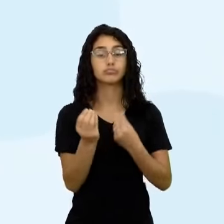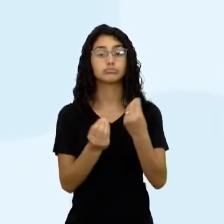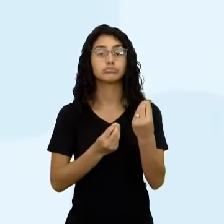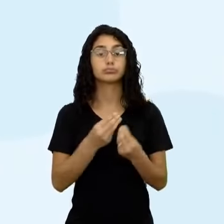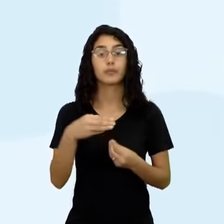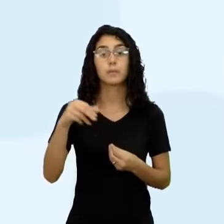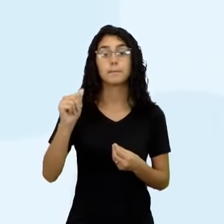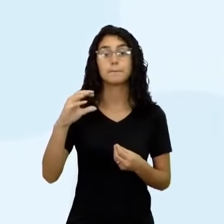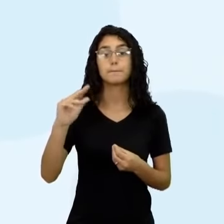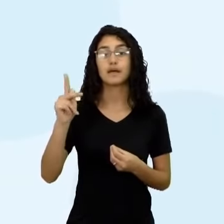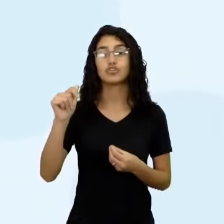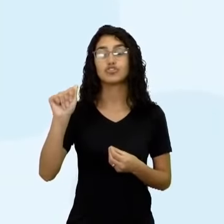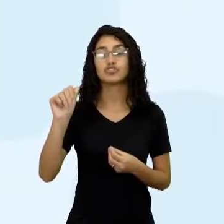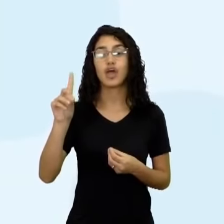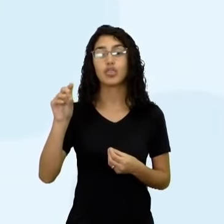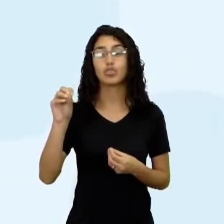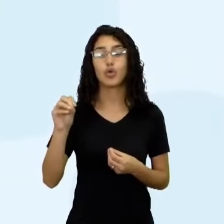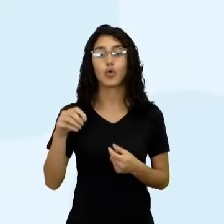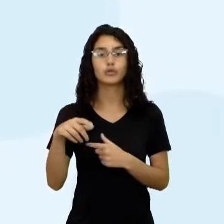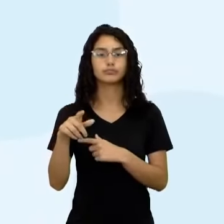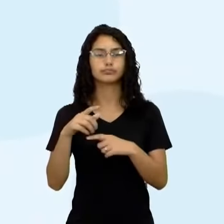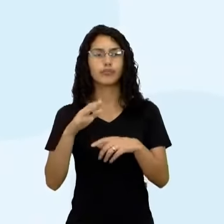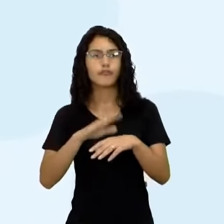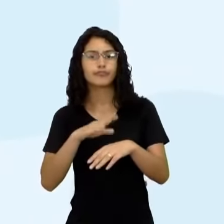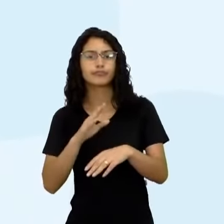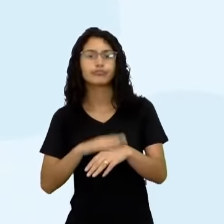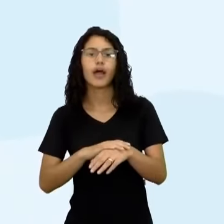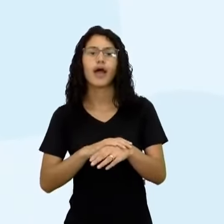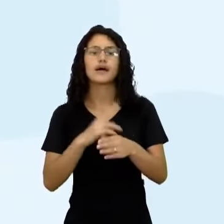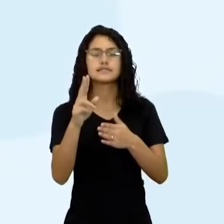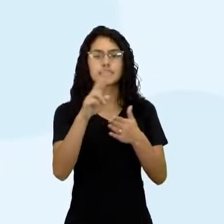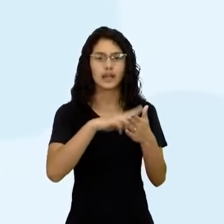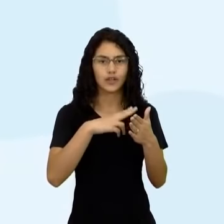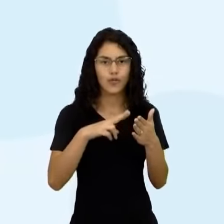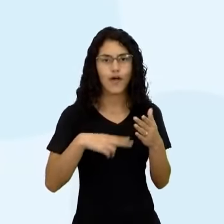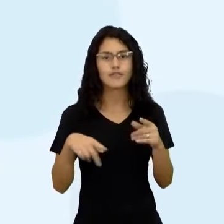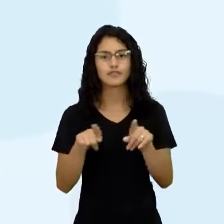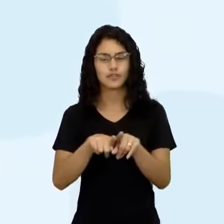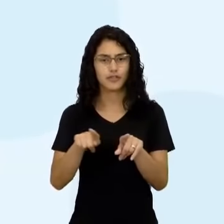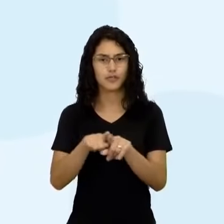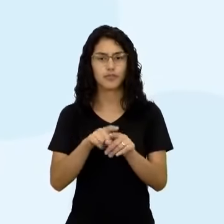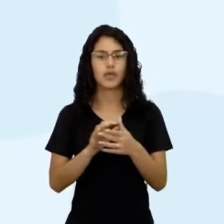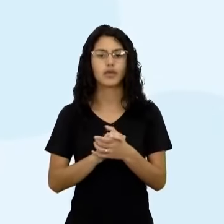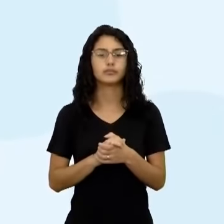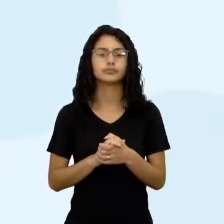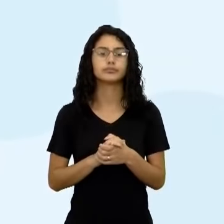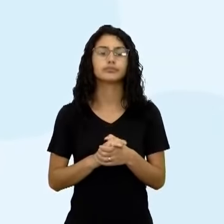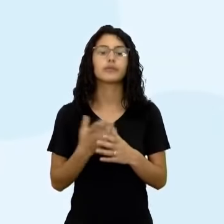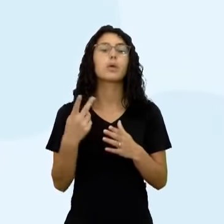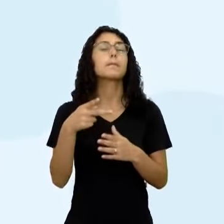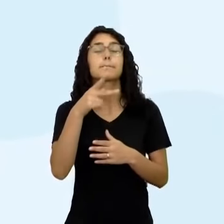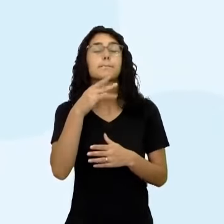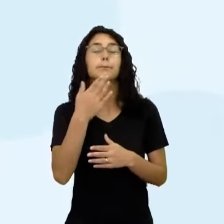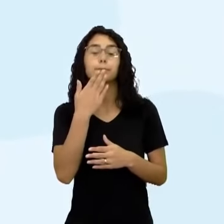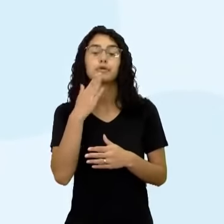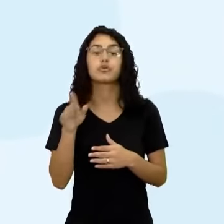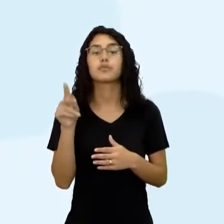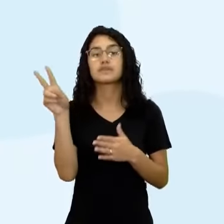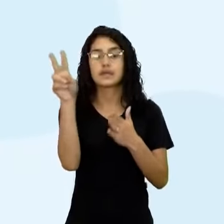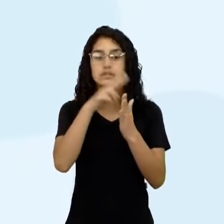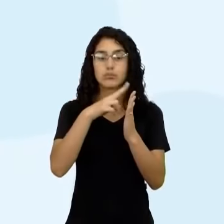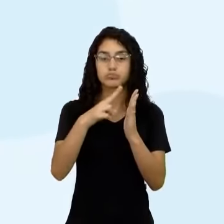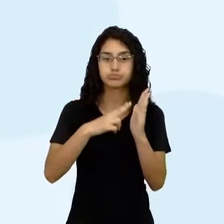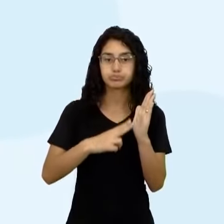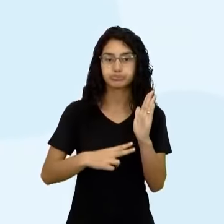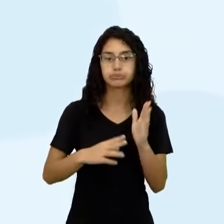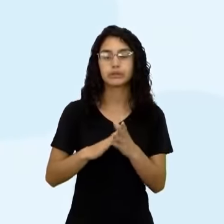como Machado de Assis é trabalho seus personagens a linguagem entramos um pouquinho na história do Alienista eu pedi que vocês lessem Esse conto né